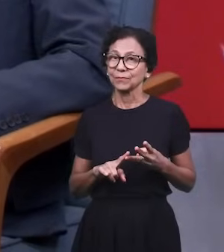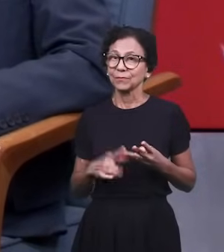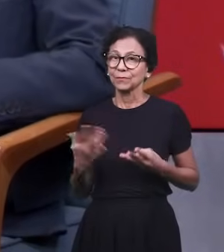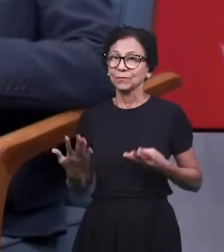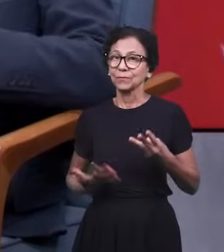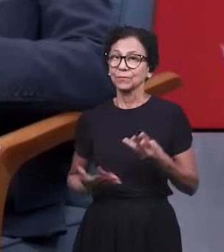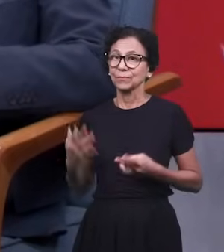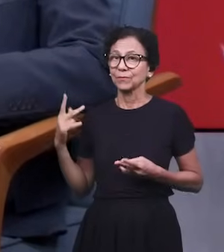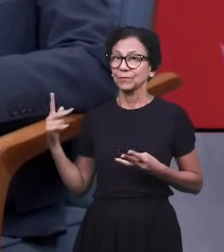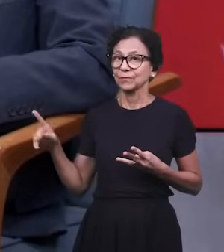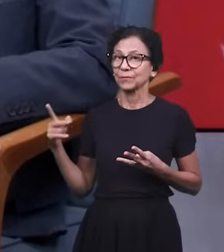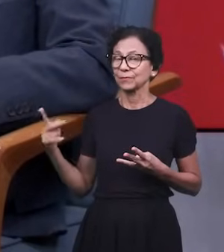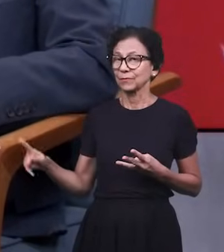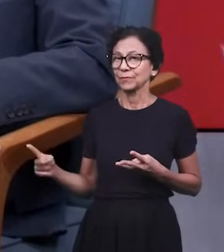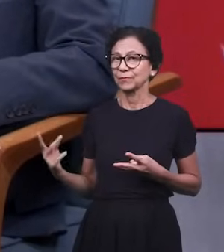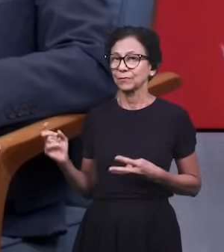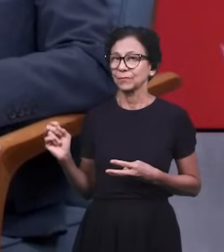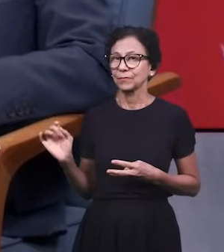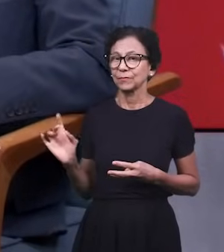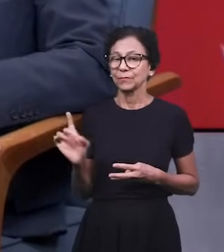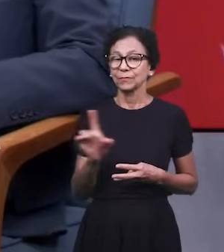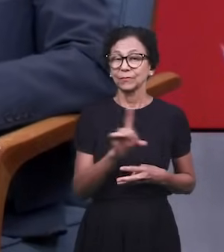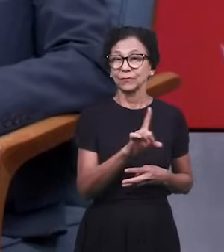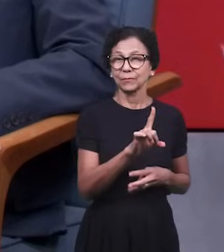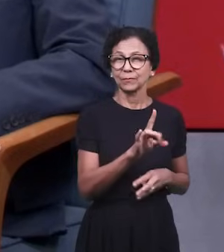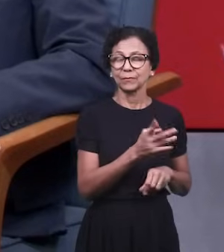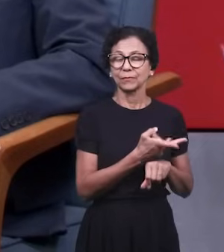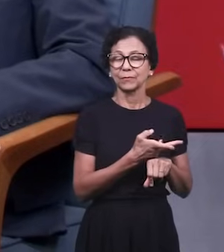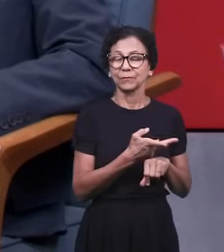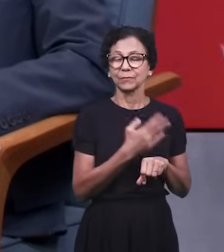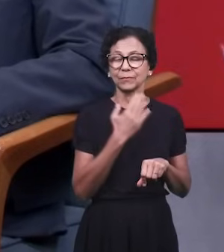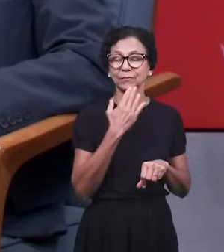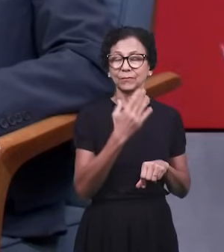Olha o perigo que nós encontramos